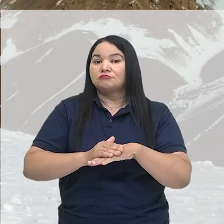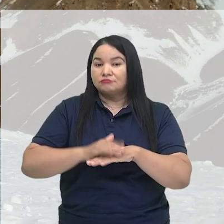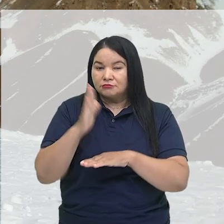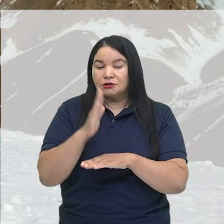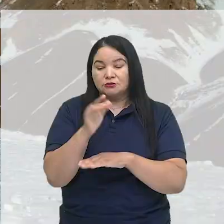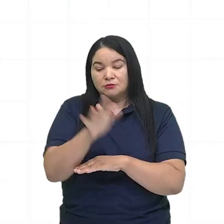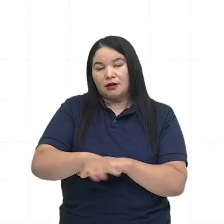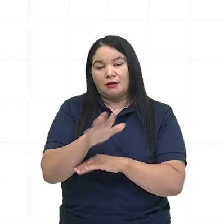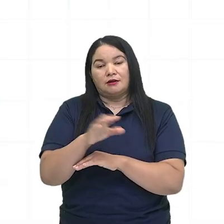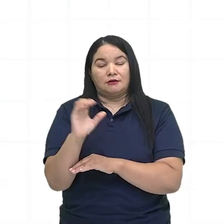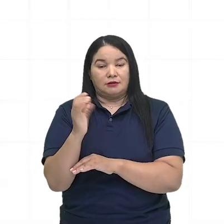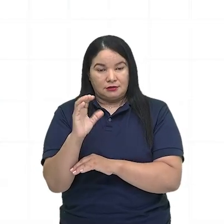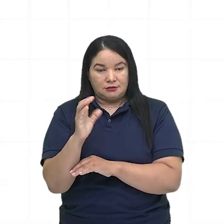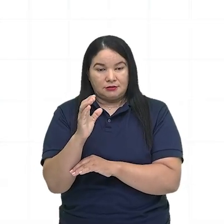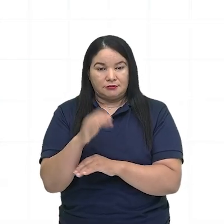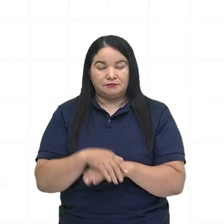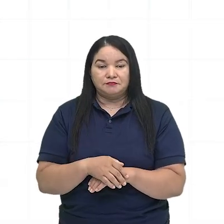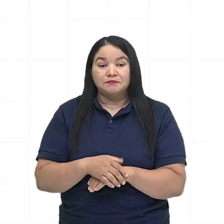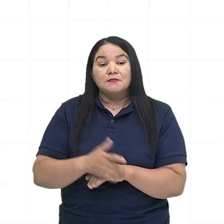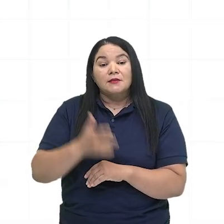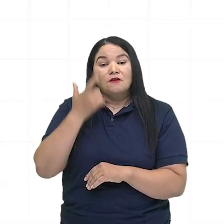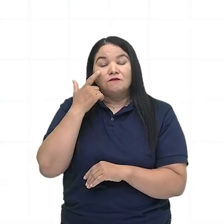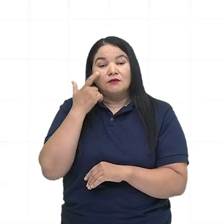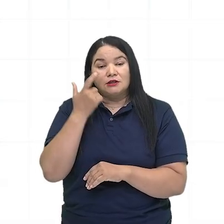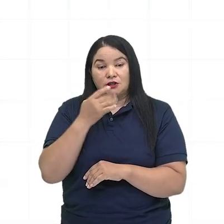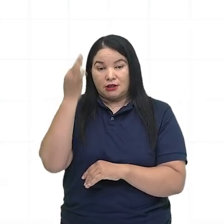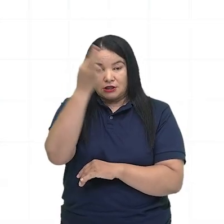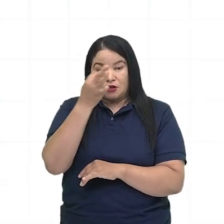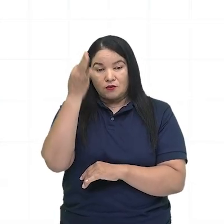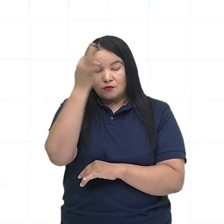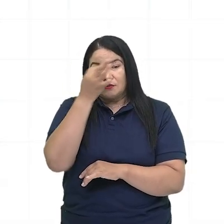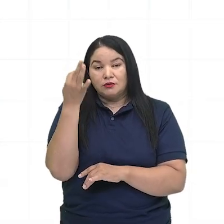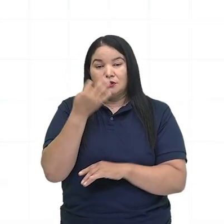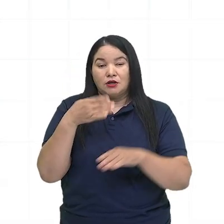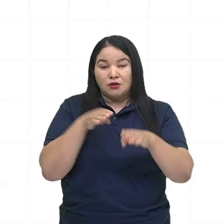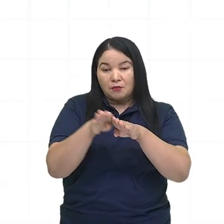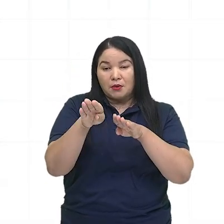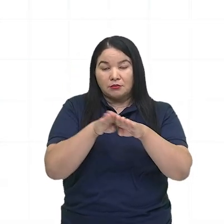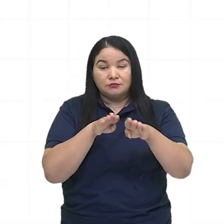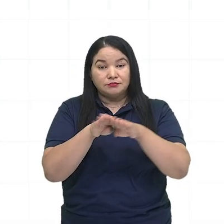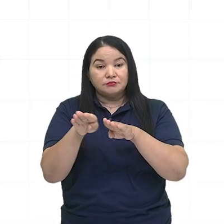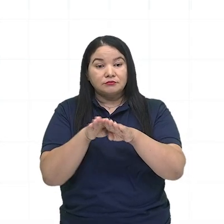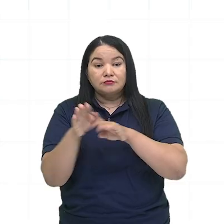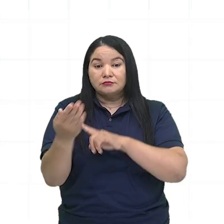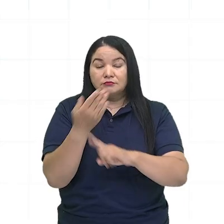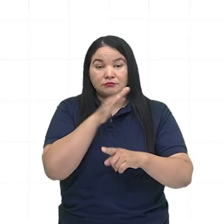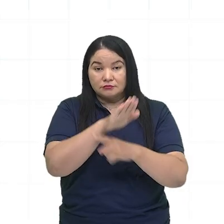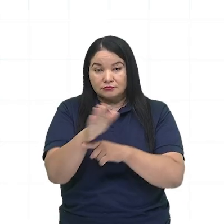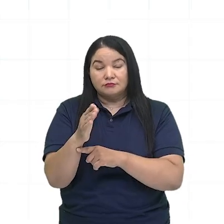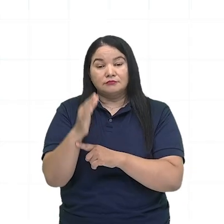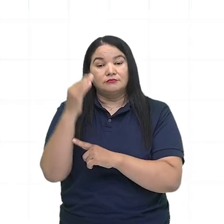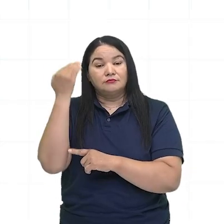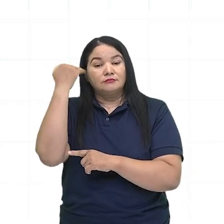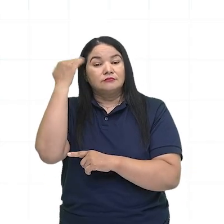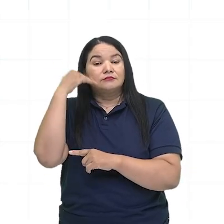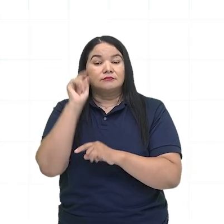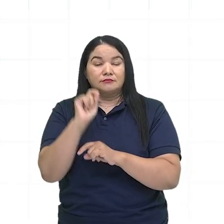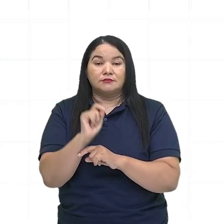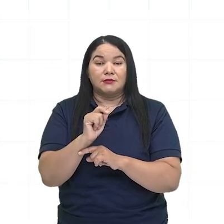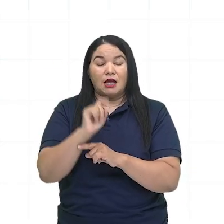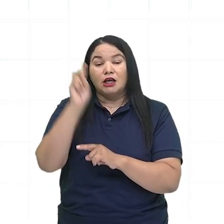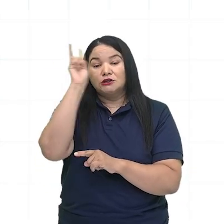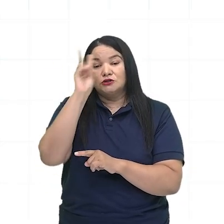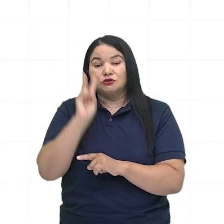ciência. Veja aí que a teoria das placas tectônicas é a chave para entendermos a história geológica da